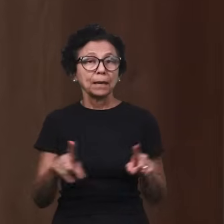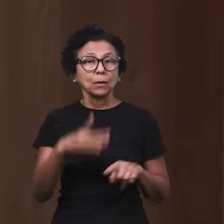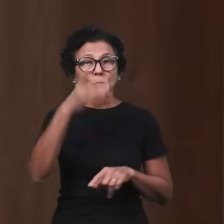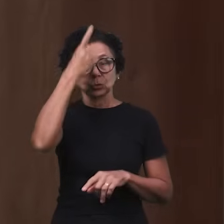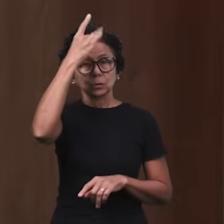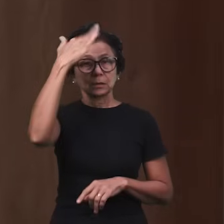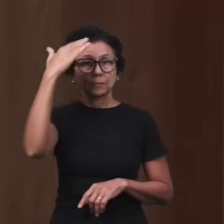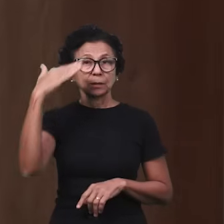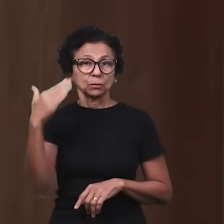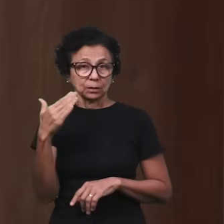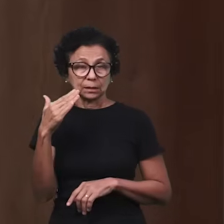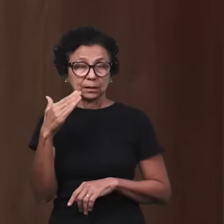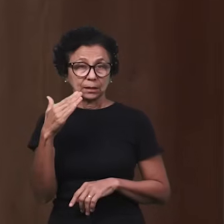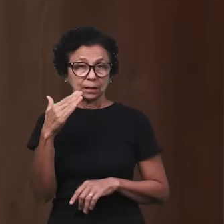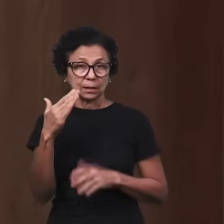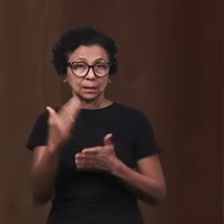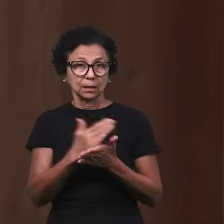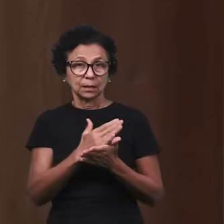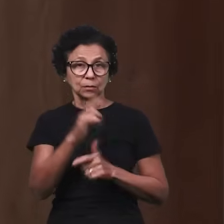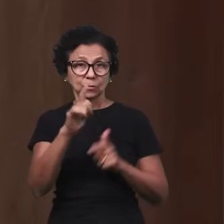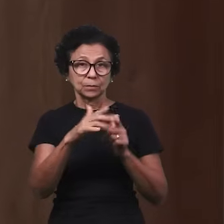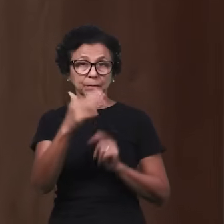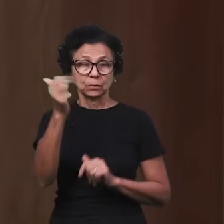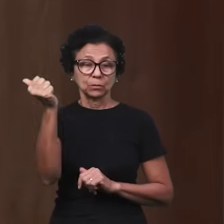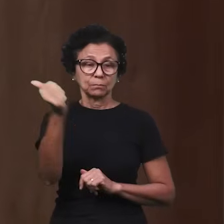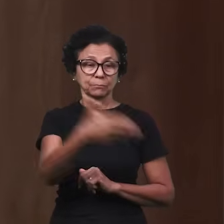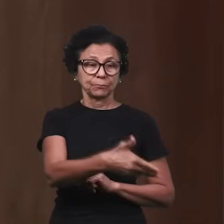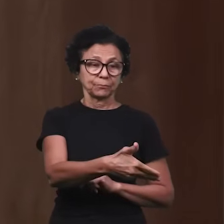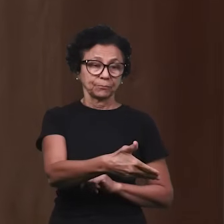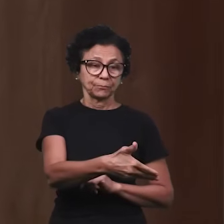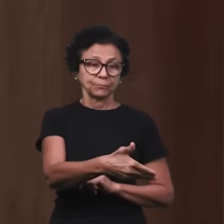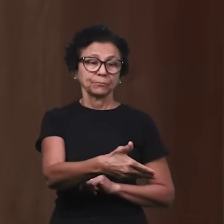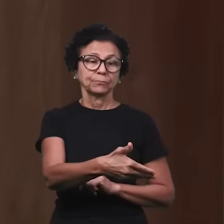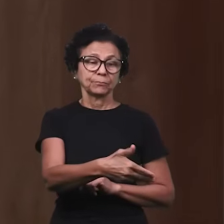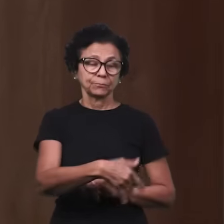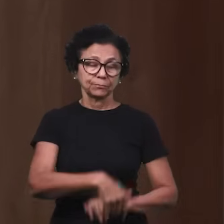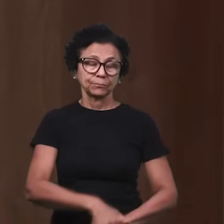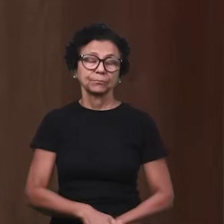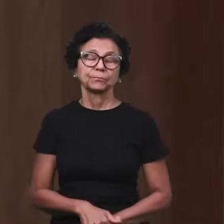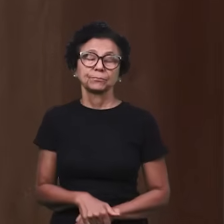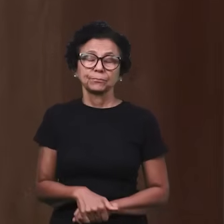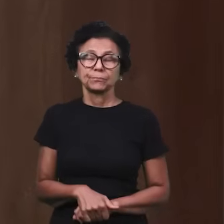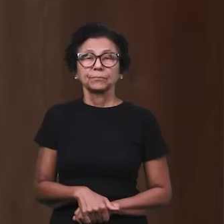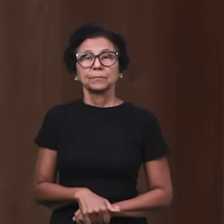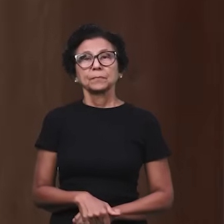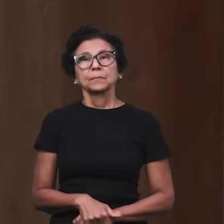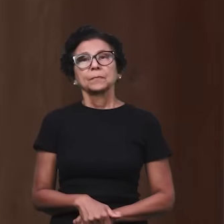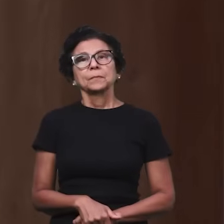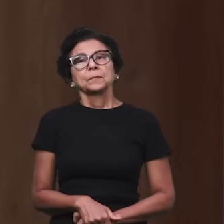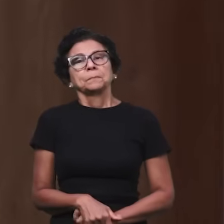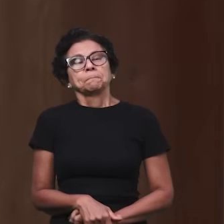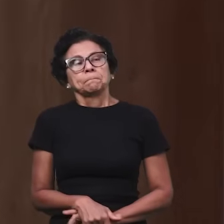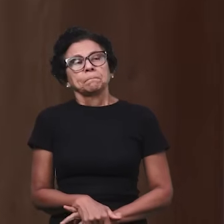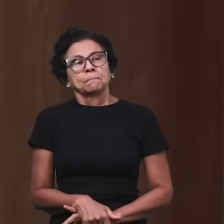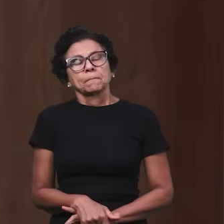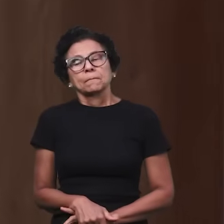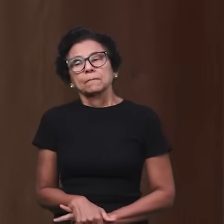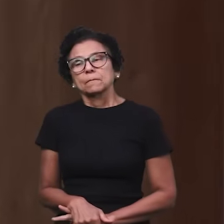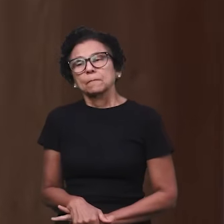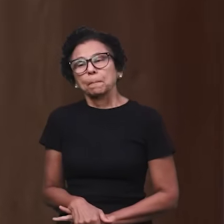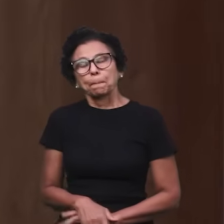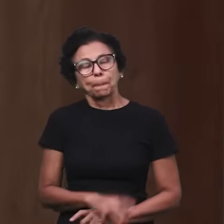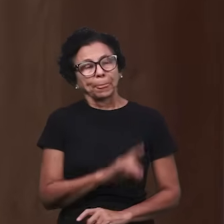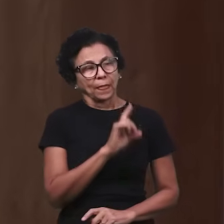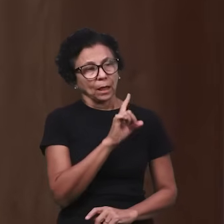valorizamos muito esses dois dons. Porque, Alexandre, isso, você é pastor antigo, eu também sou.